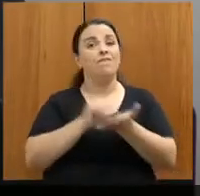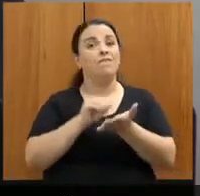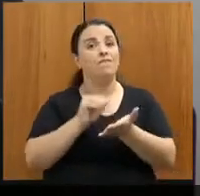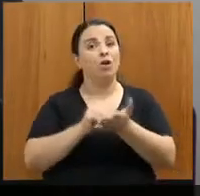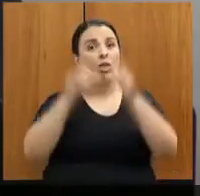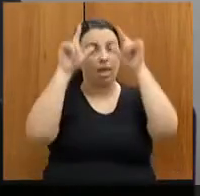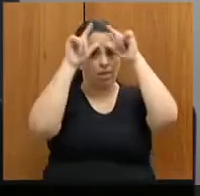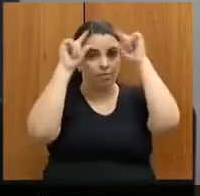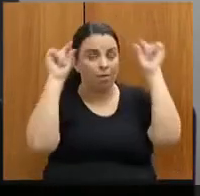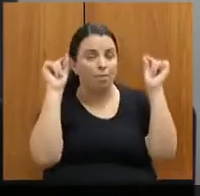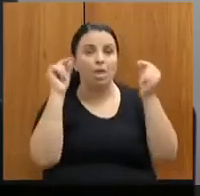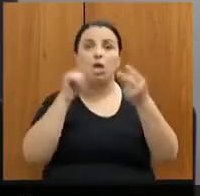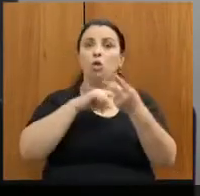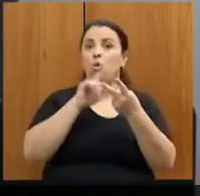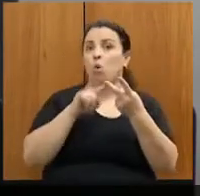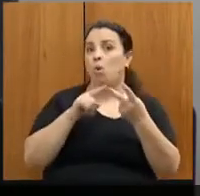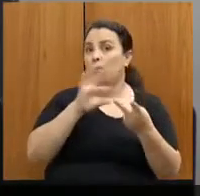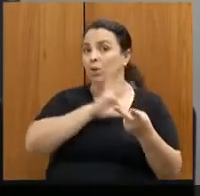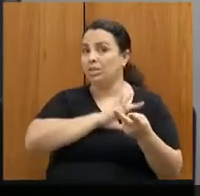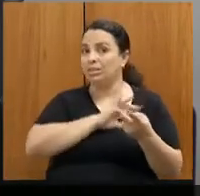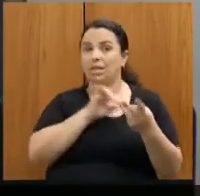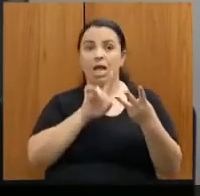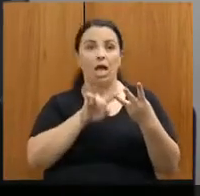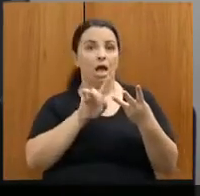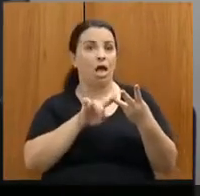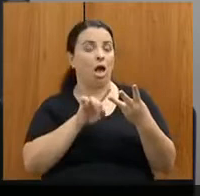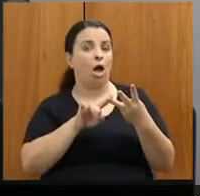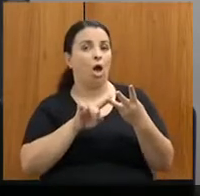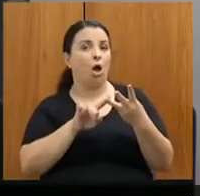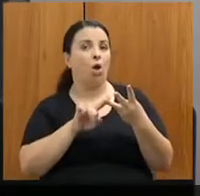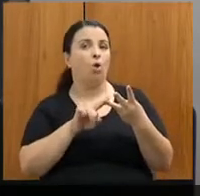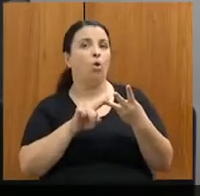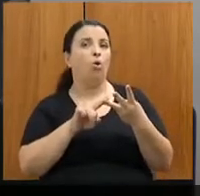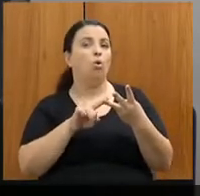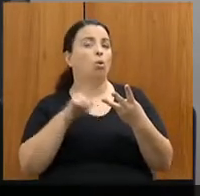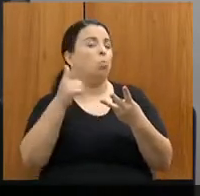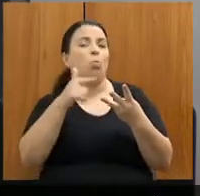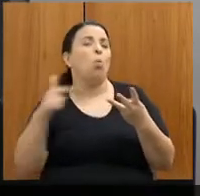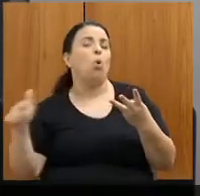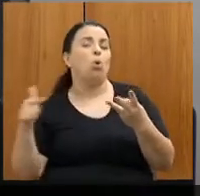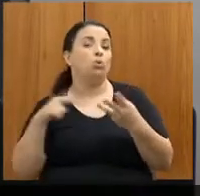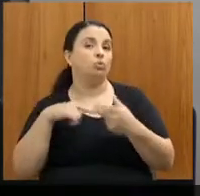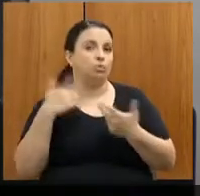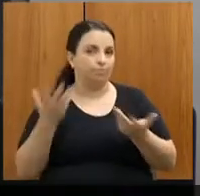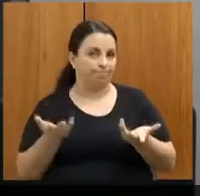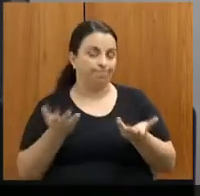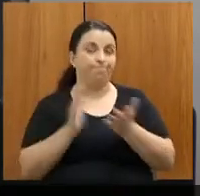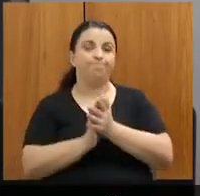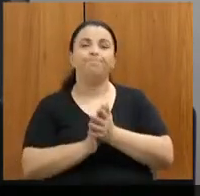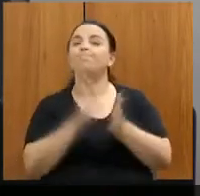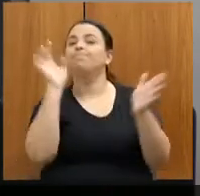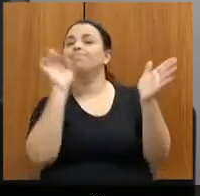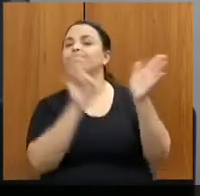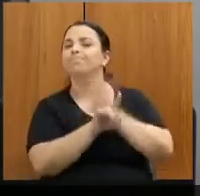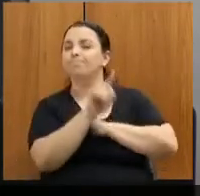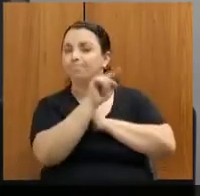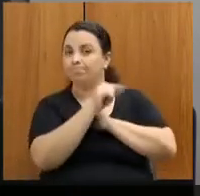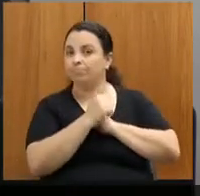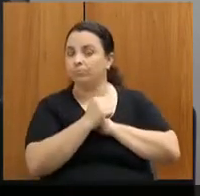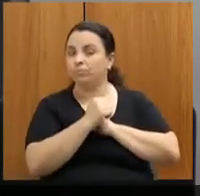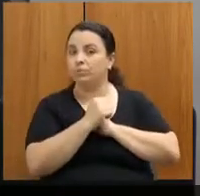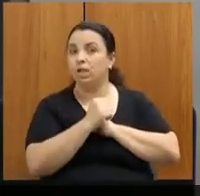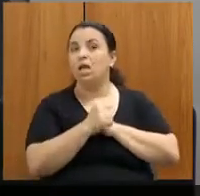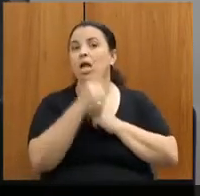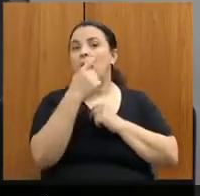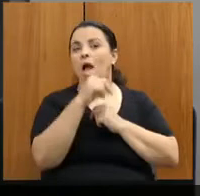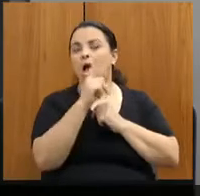outros agora tem a outra pergunta né um terceira em consulta a projeção